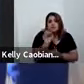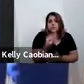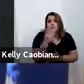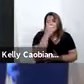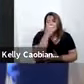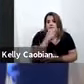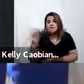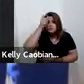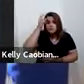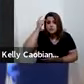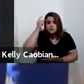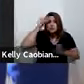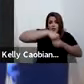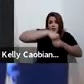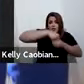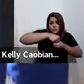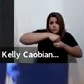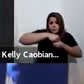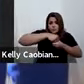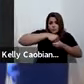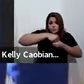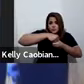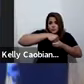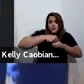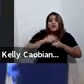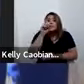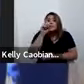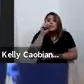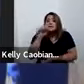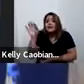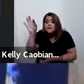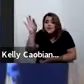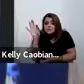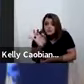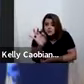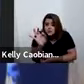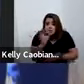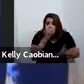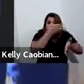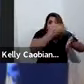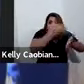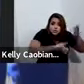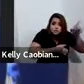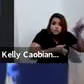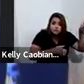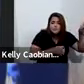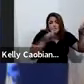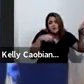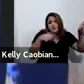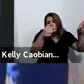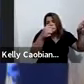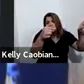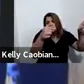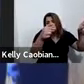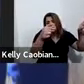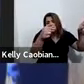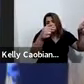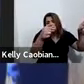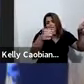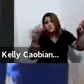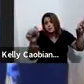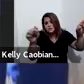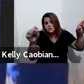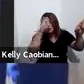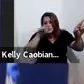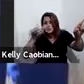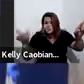empregados, uma redução de 10% dos empregados, como foi, a grosso